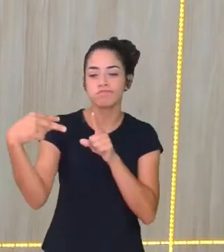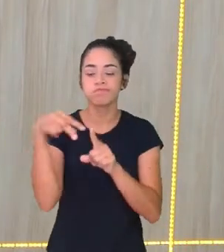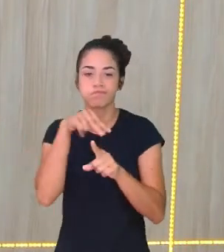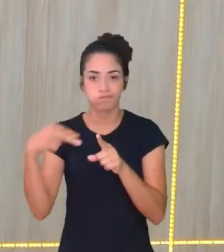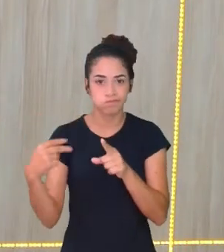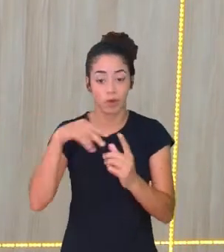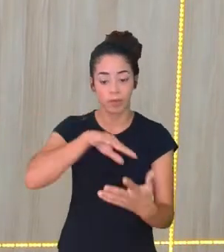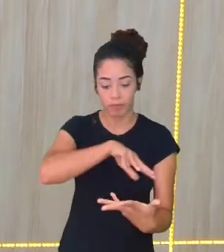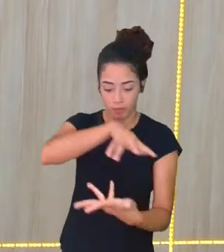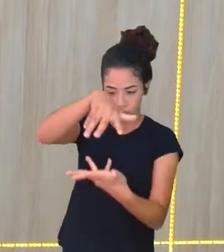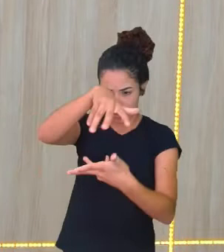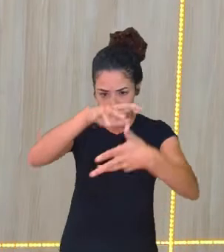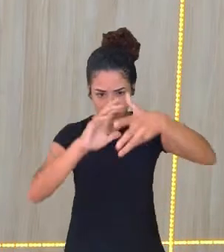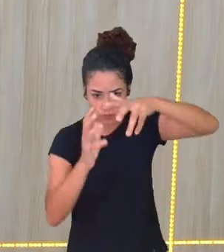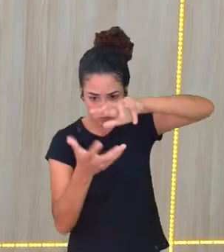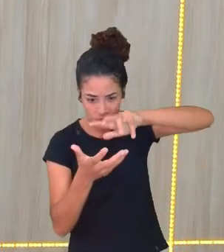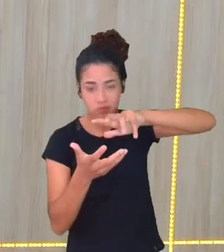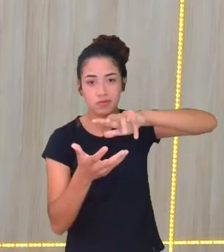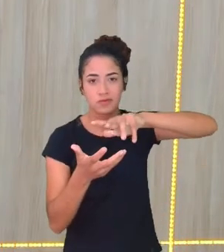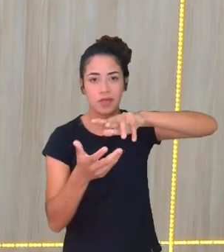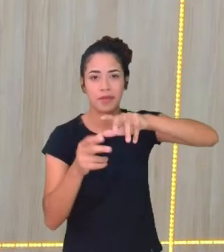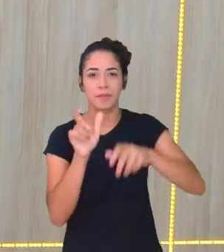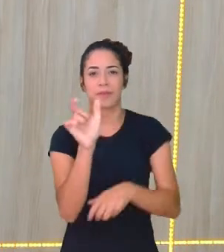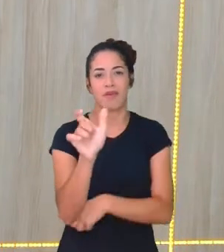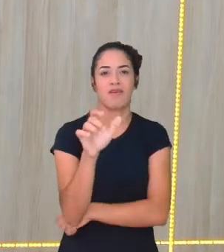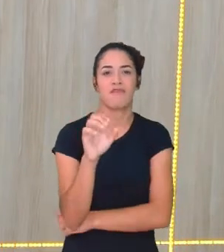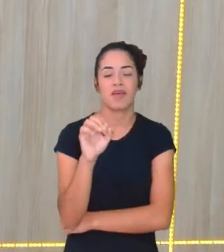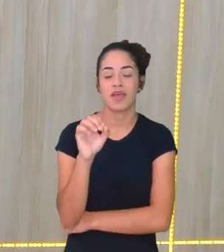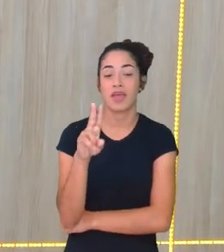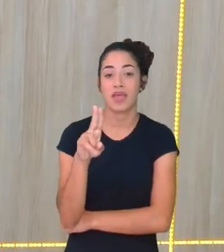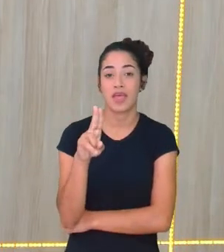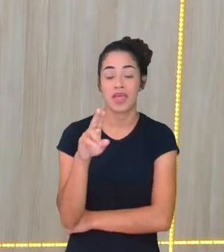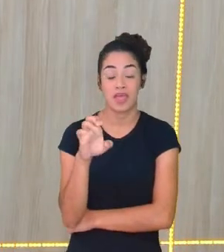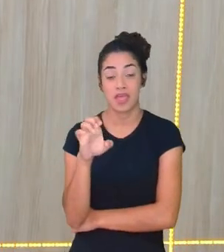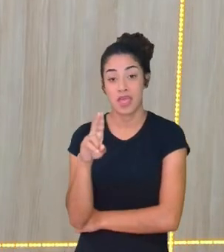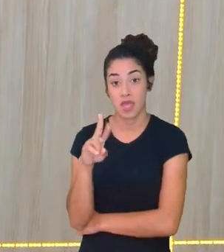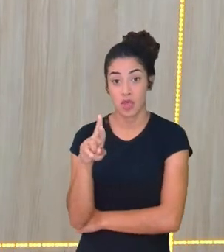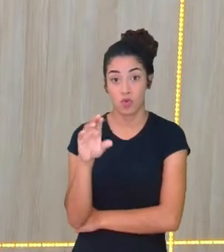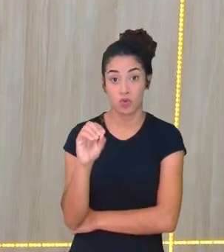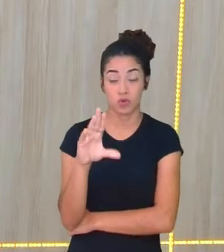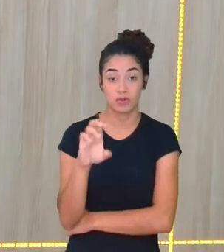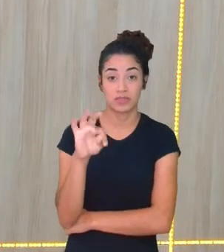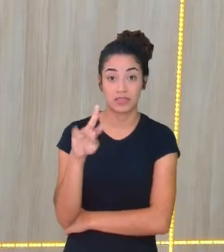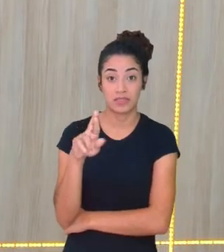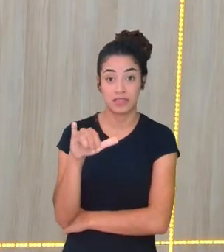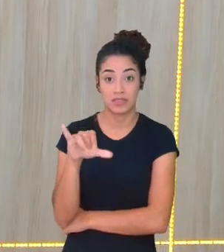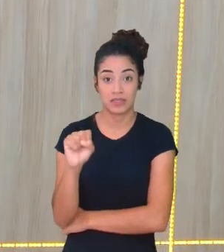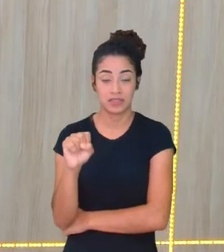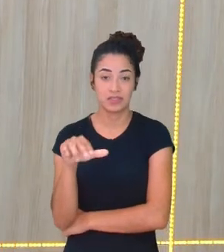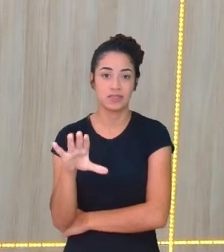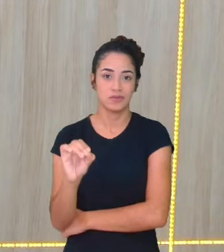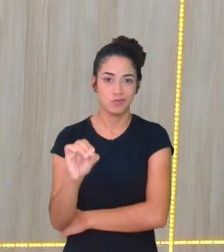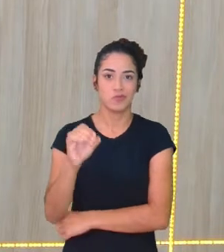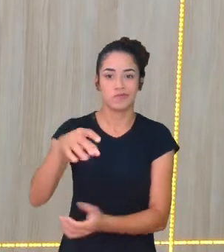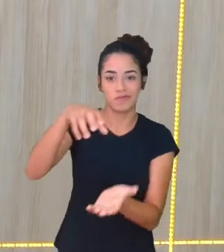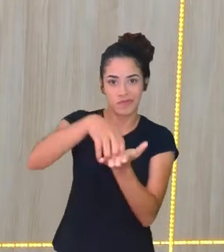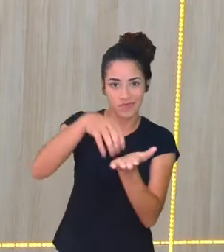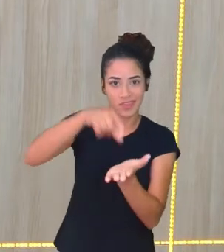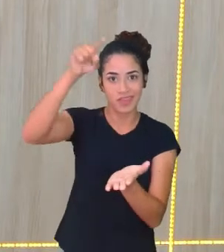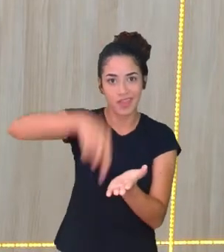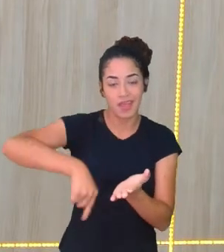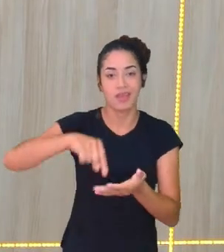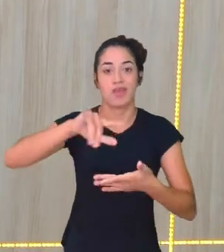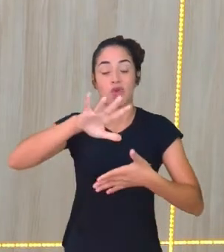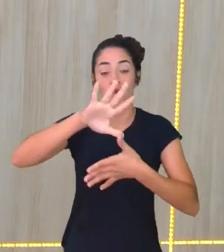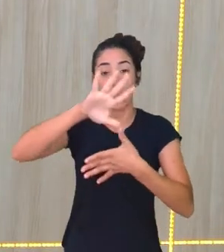baseada no que a gente chama de eurocentrismo né seja o centro da história do mundo era o continente Europeu então